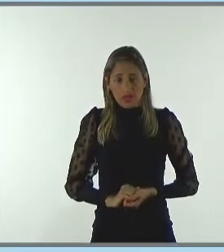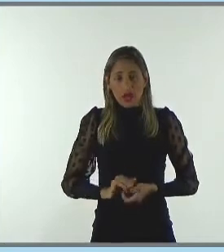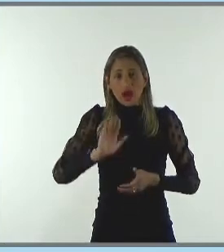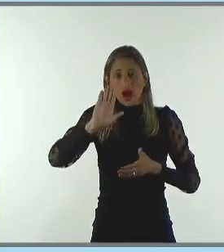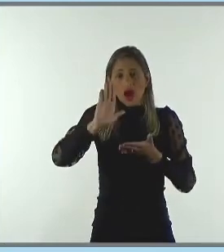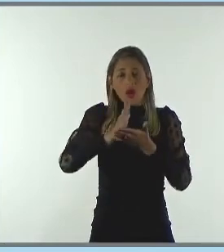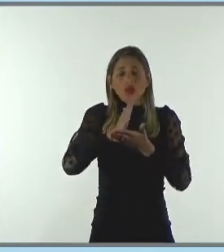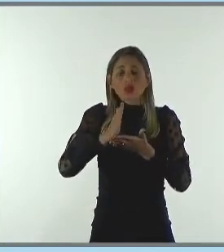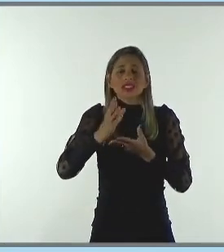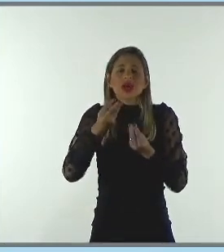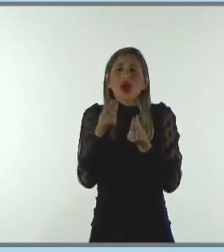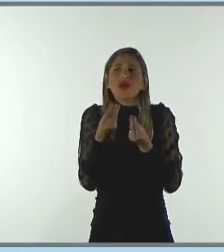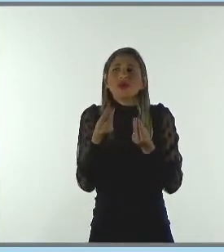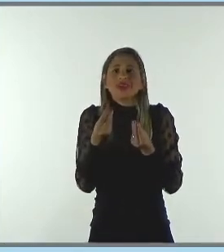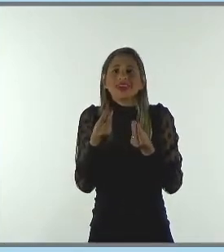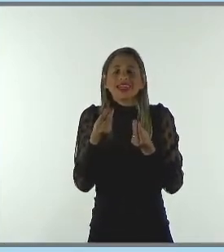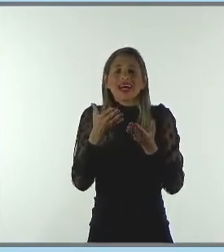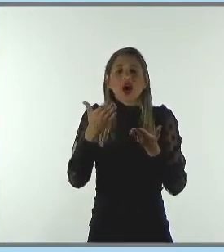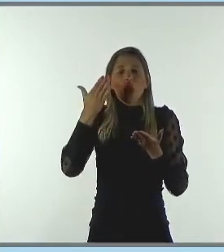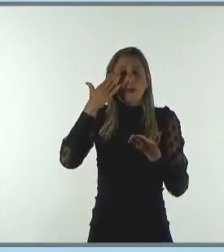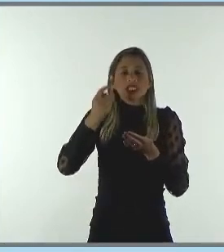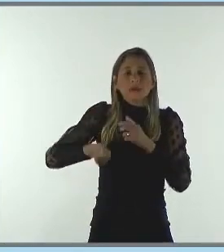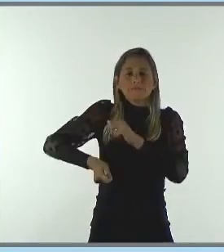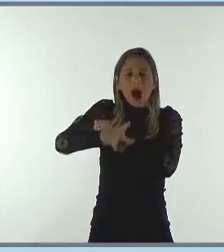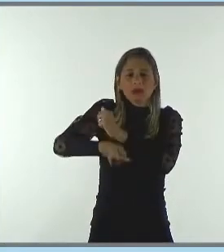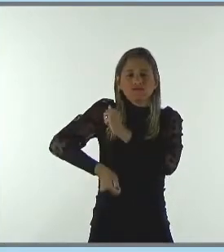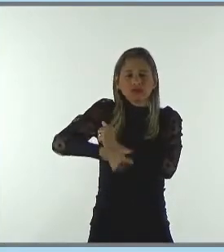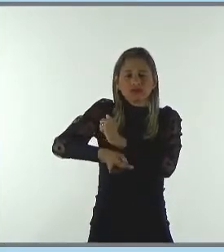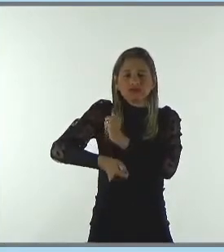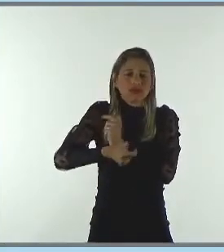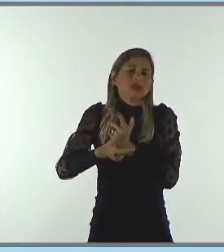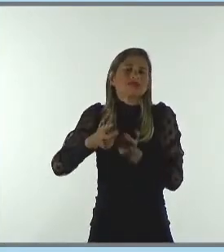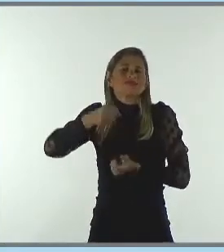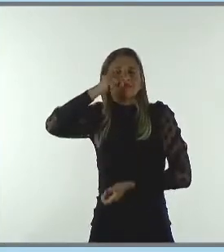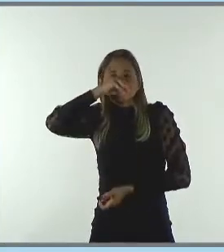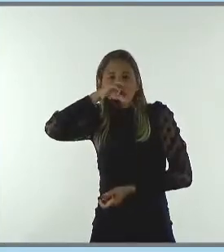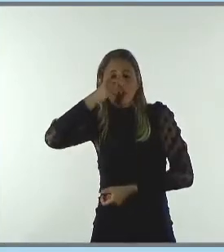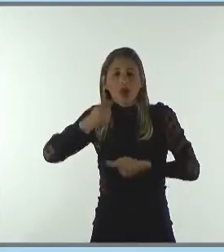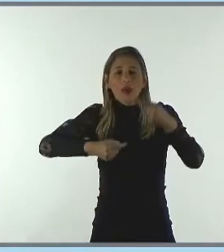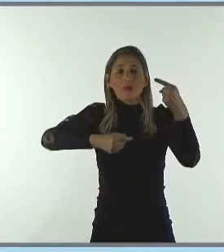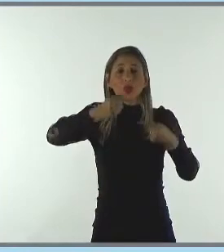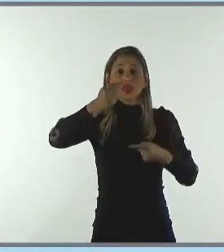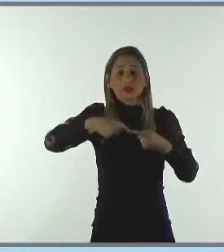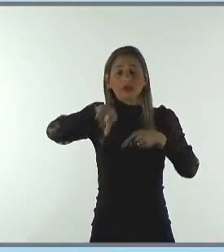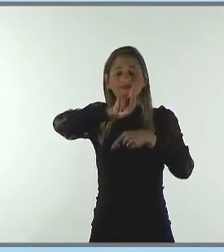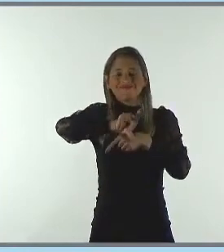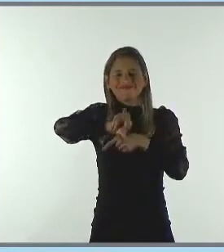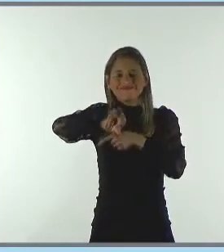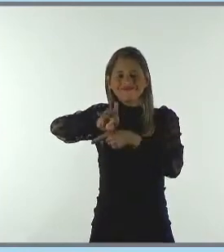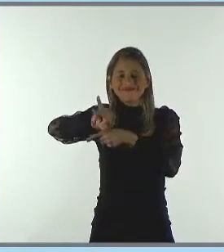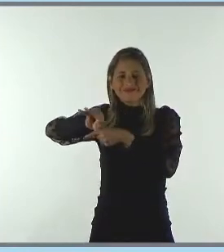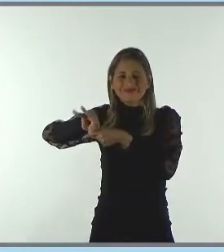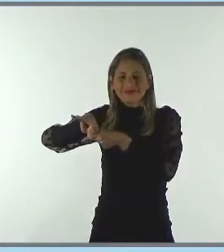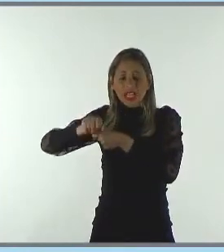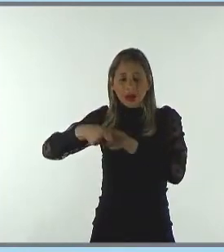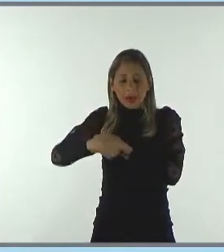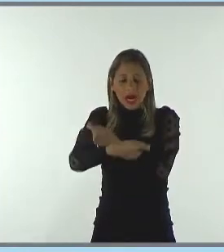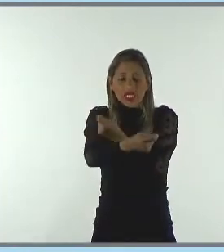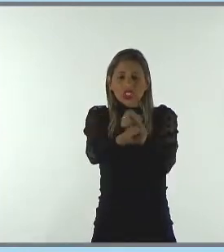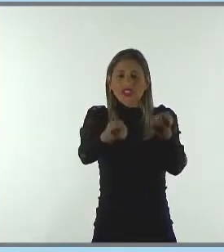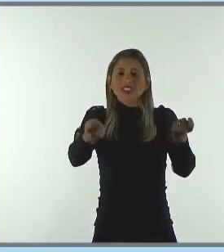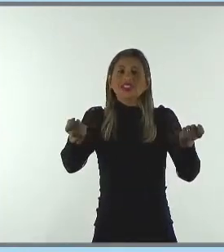dissabores, há muita sabotagem, há muita política adversa à